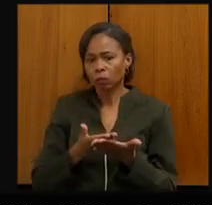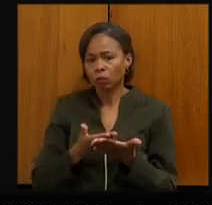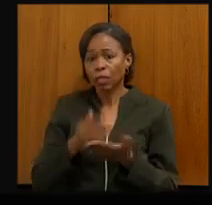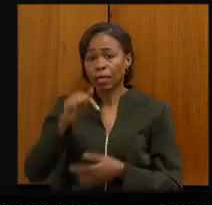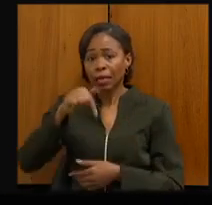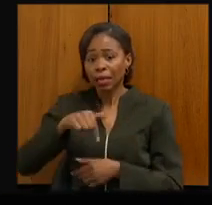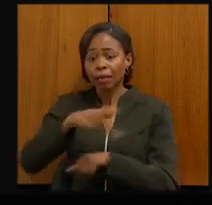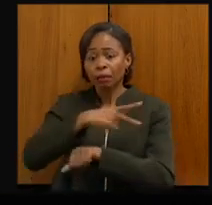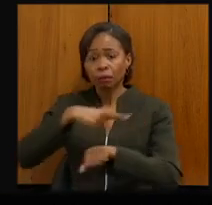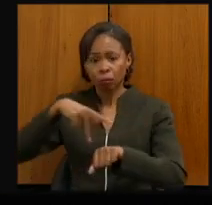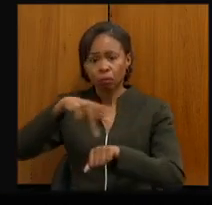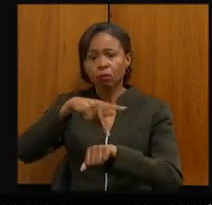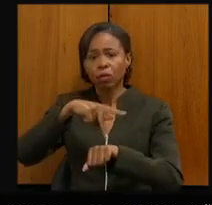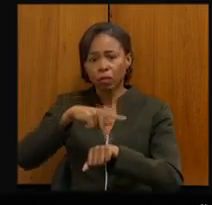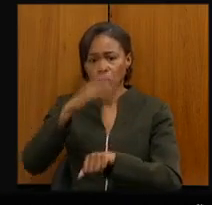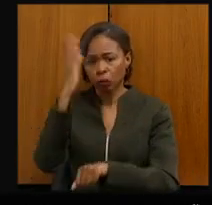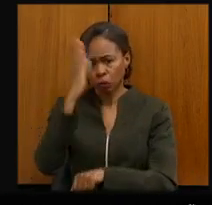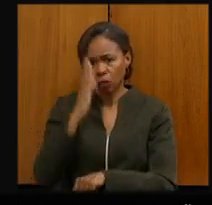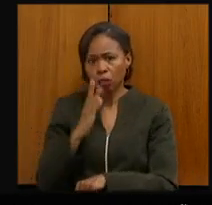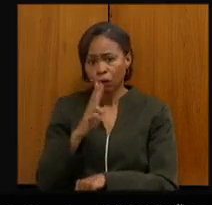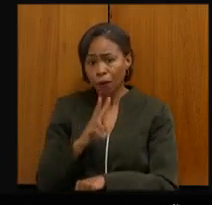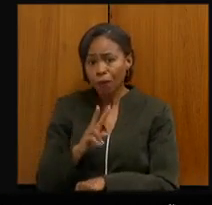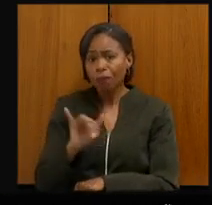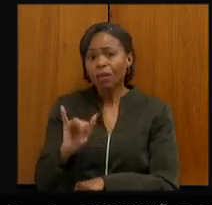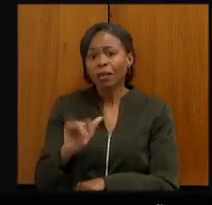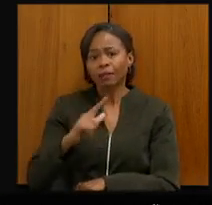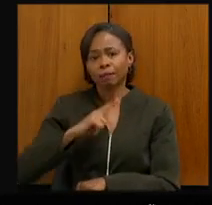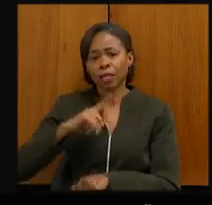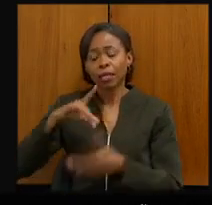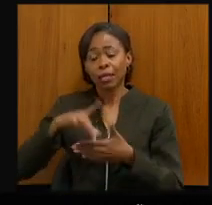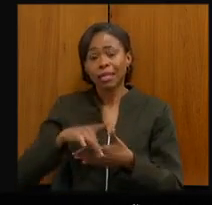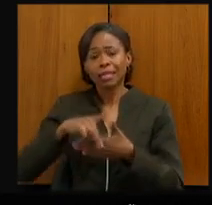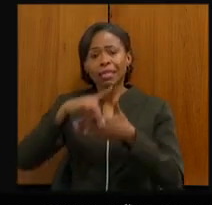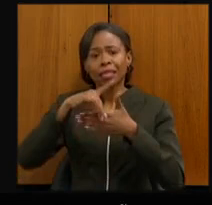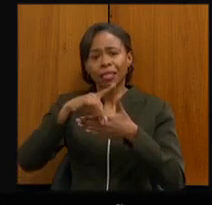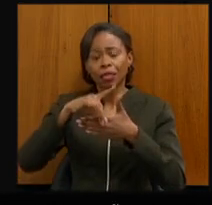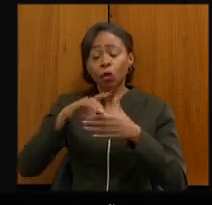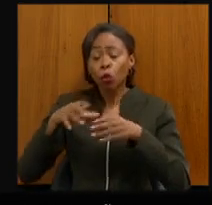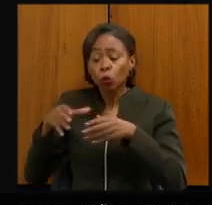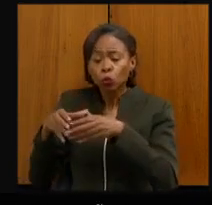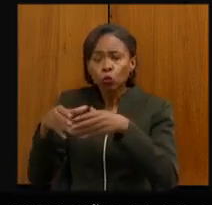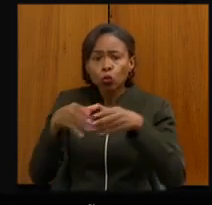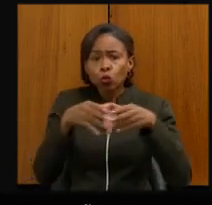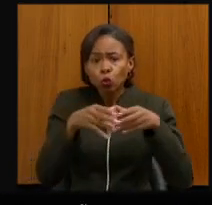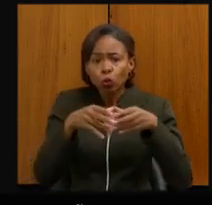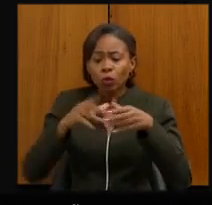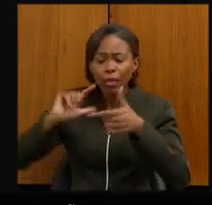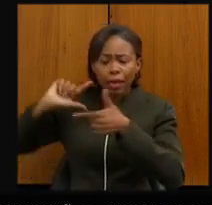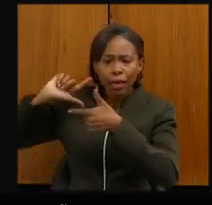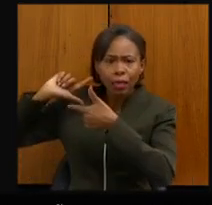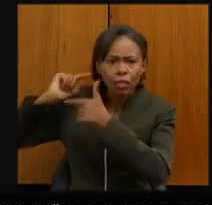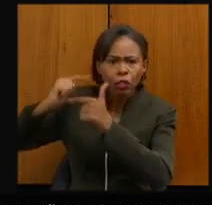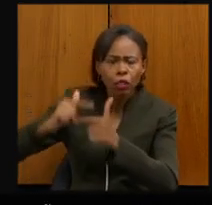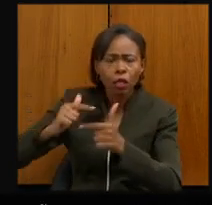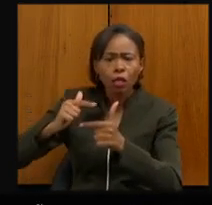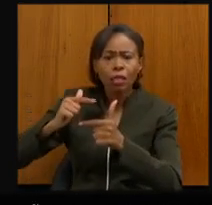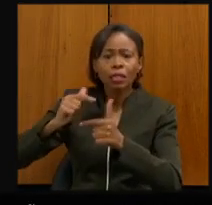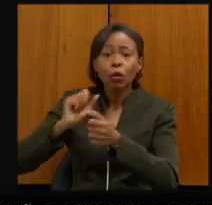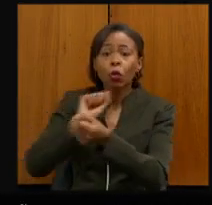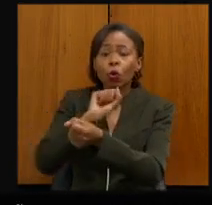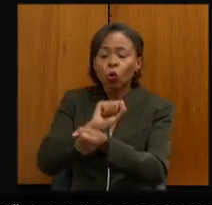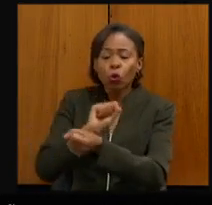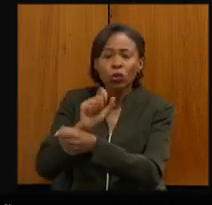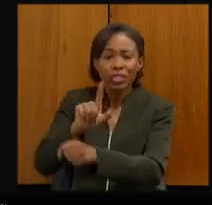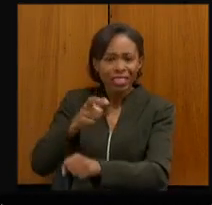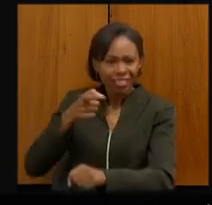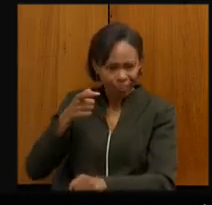que o nosso país vai ter lideranças vai ter comunidades tradicionais nossos irmãos quilombolas é